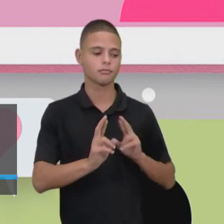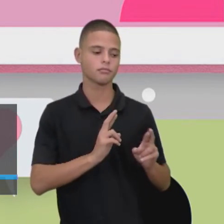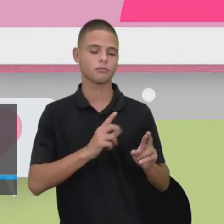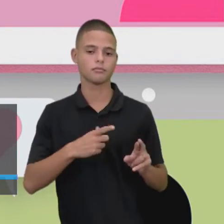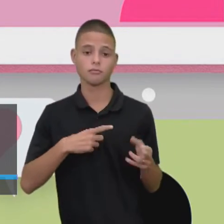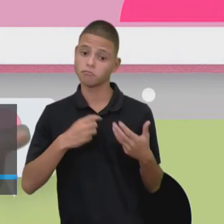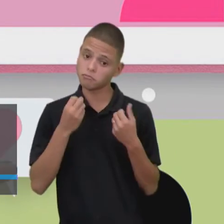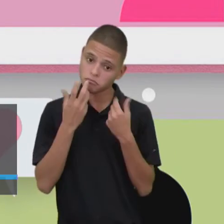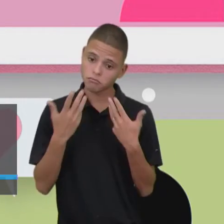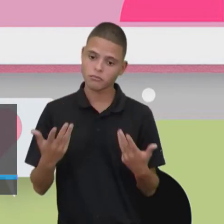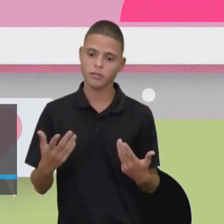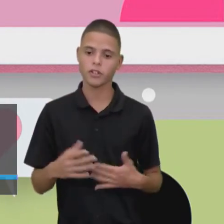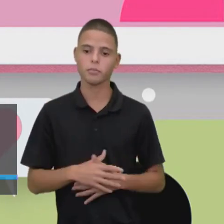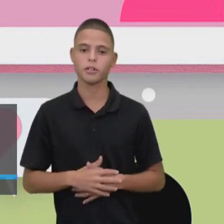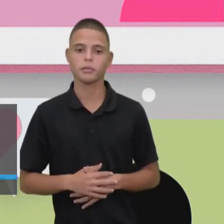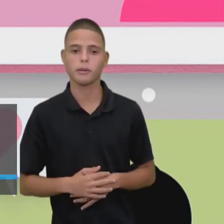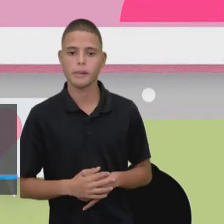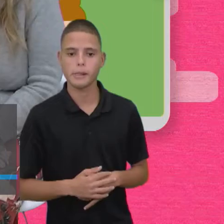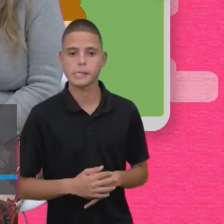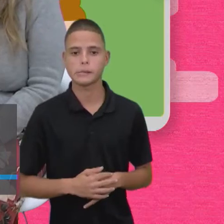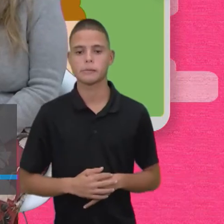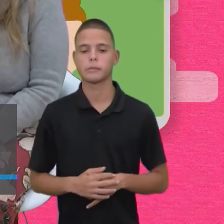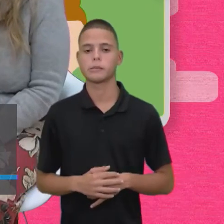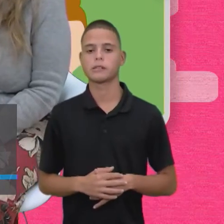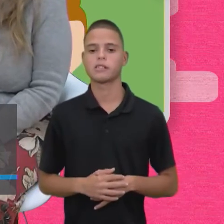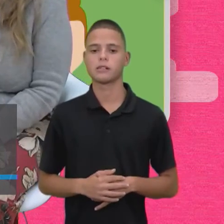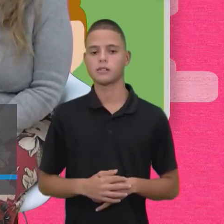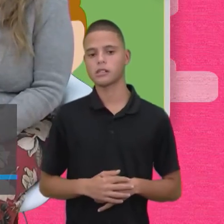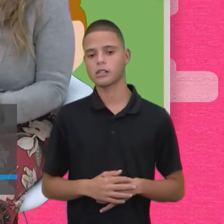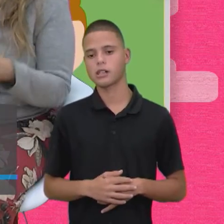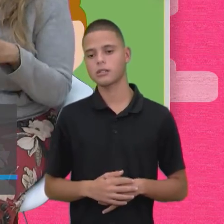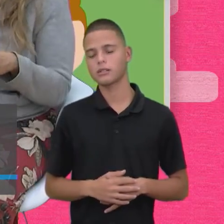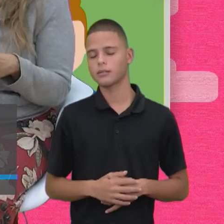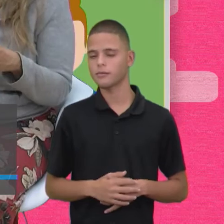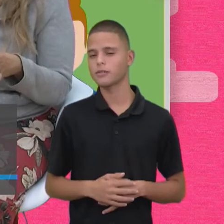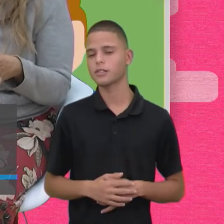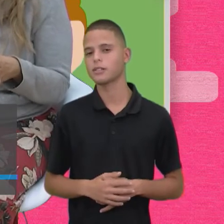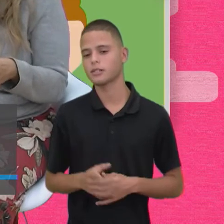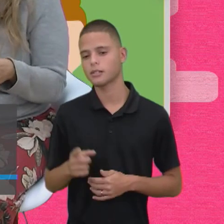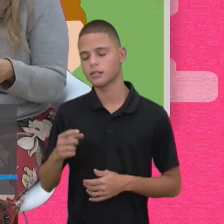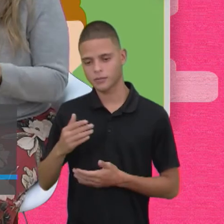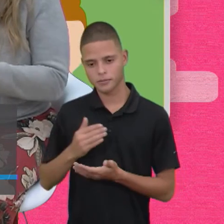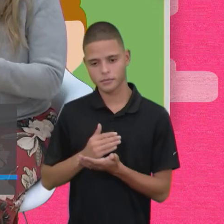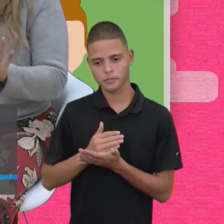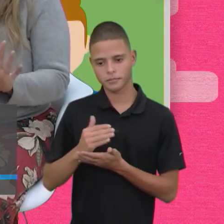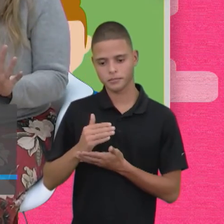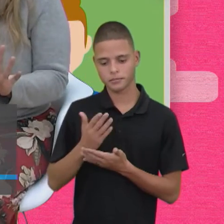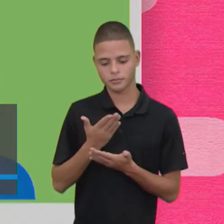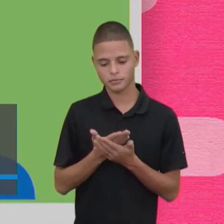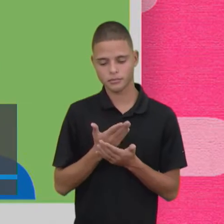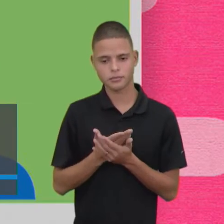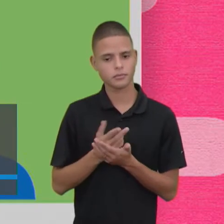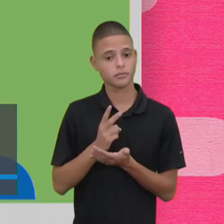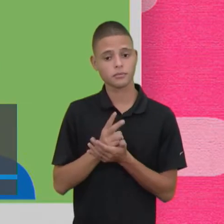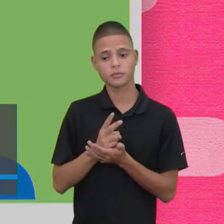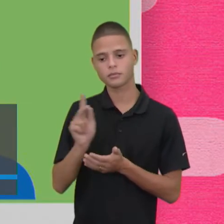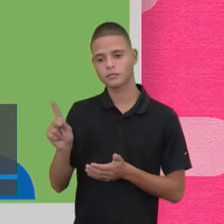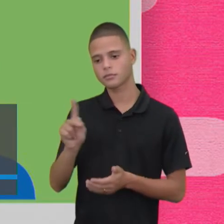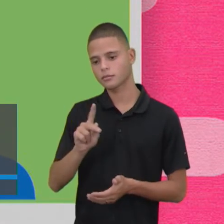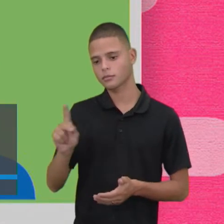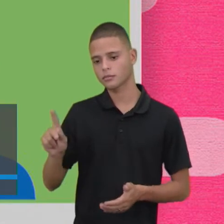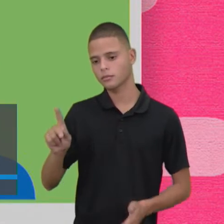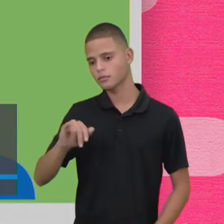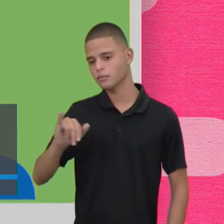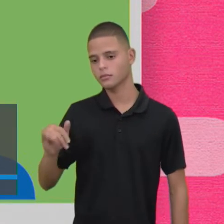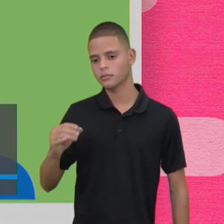bem com esse espaço onde nós estamos, né, Prof. Fernanda? Você sabe que é engraçado, depois que a gente começou a fazer essas aulas, toda vez que o professor Juscelio coloca um